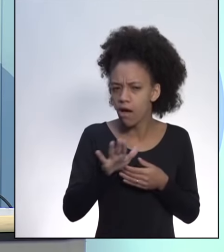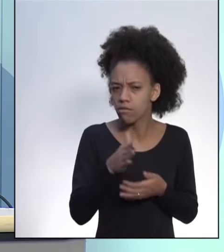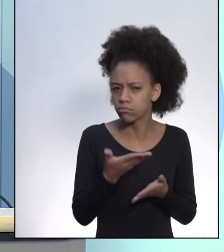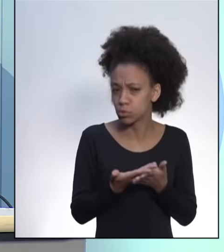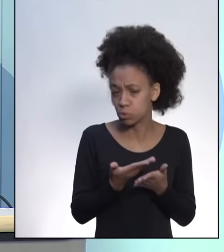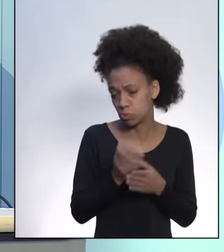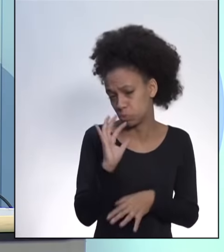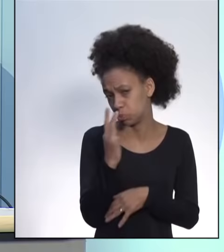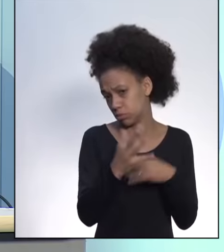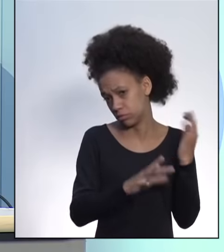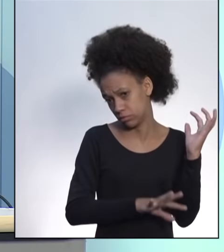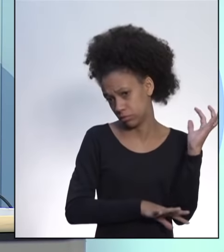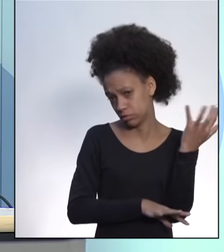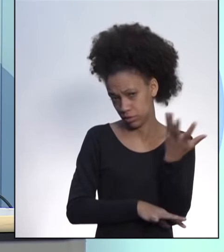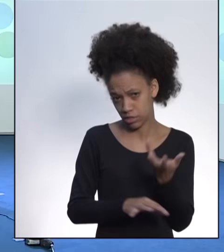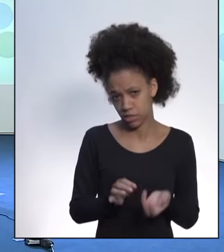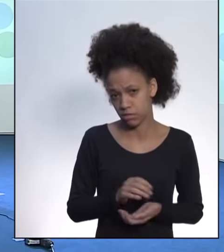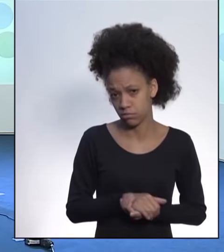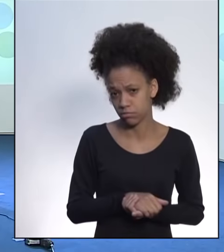estuda a natureza